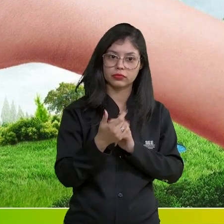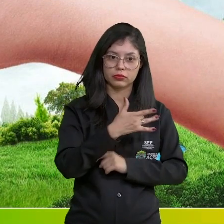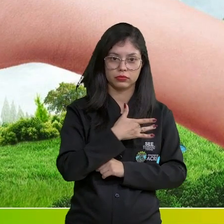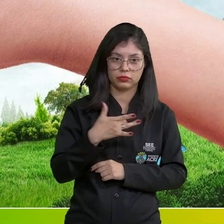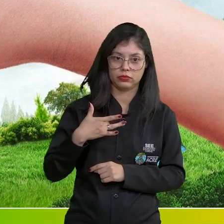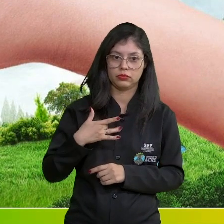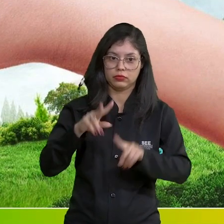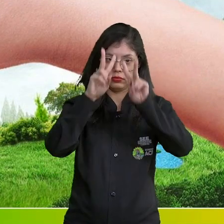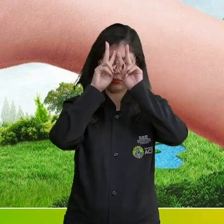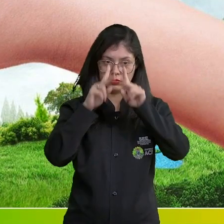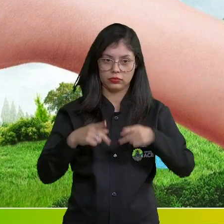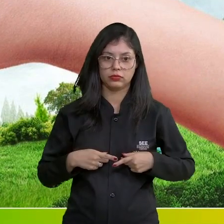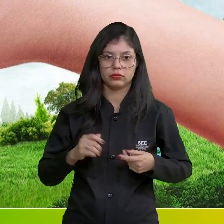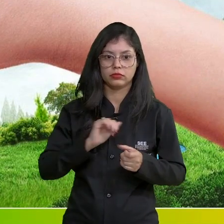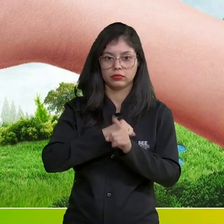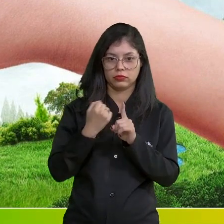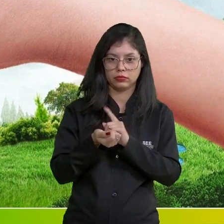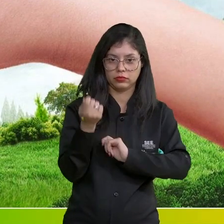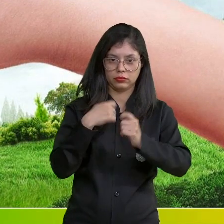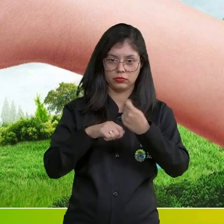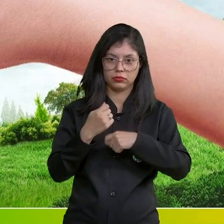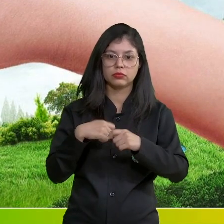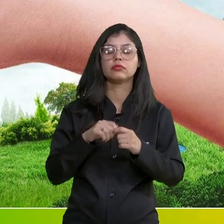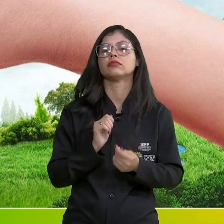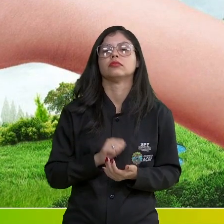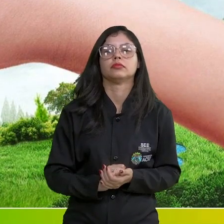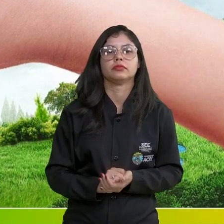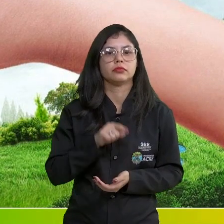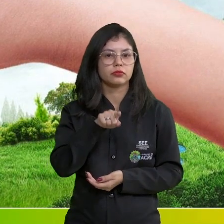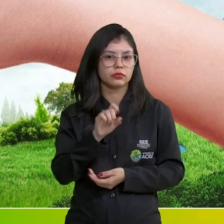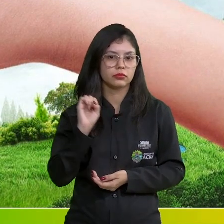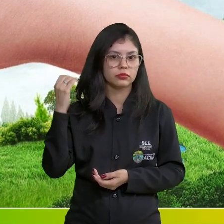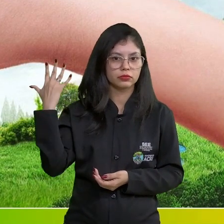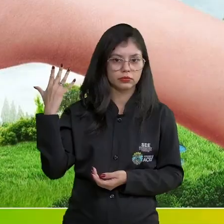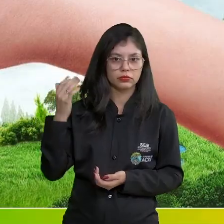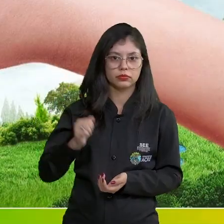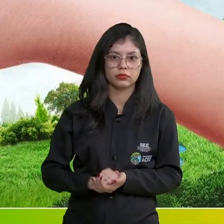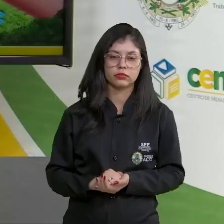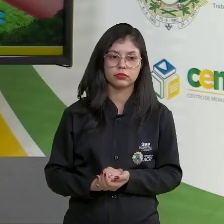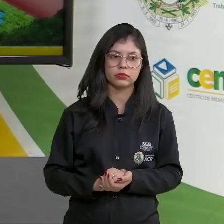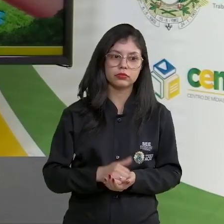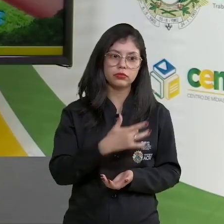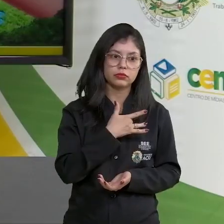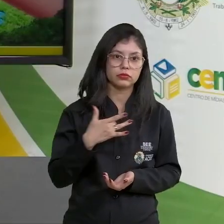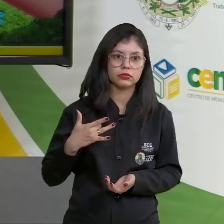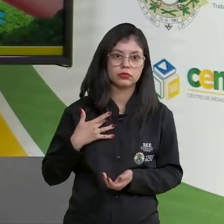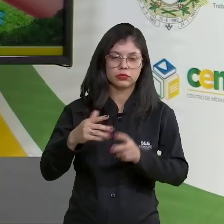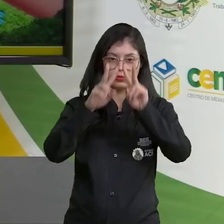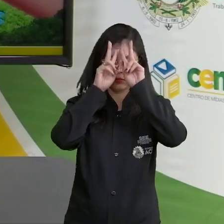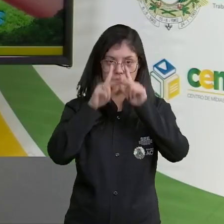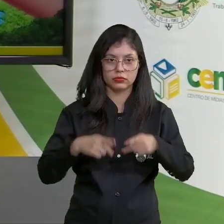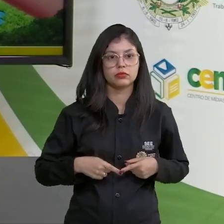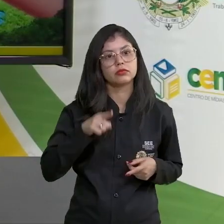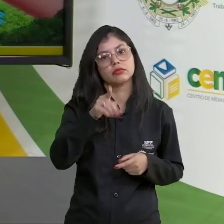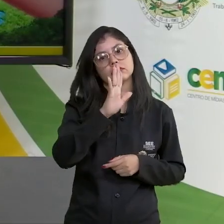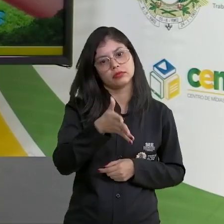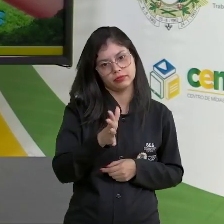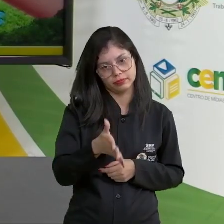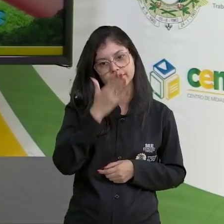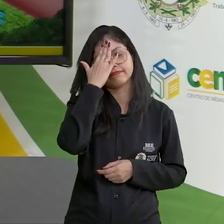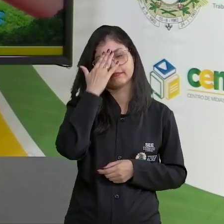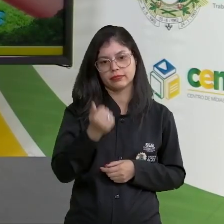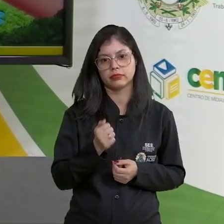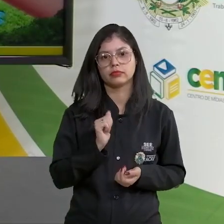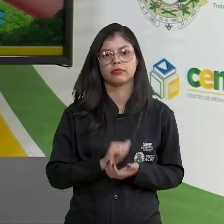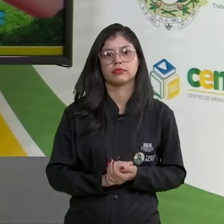saúde humana e impactos sociais e econômicos. No caso dos impactos na saúde humana, você já sabe de qual é salteado,